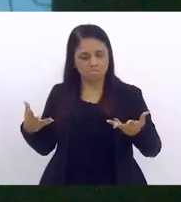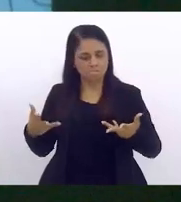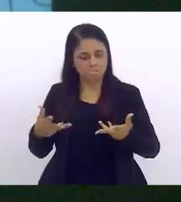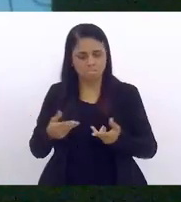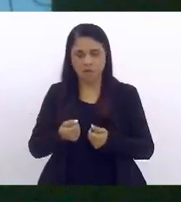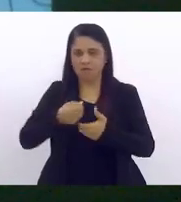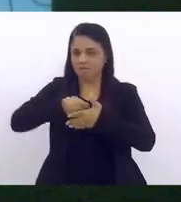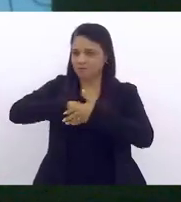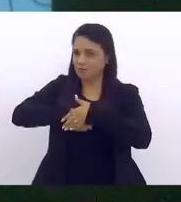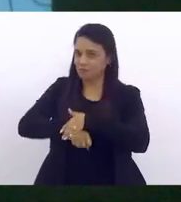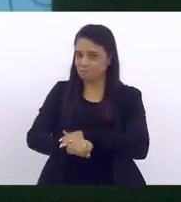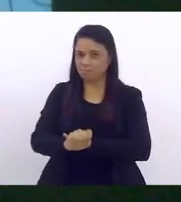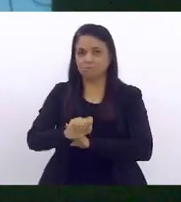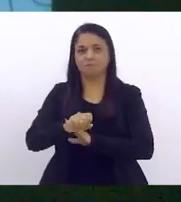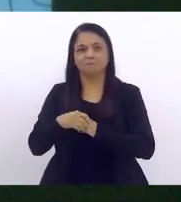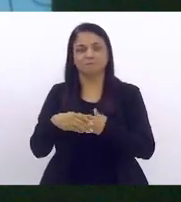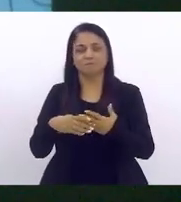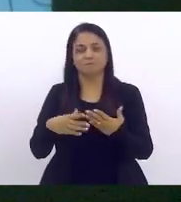maravilhoso.